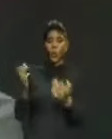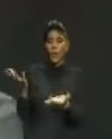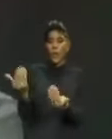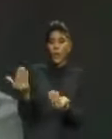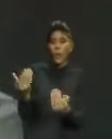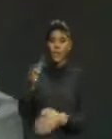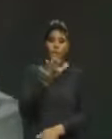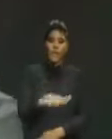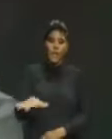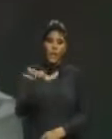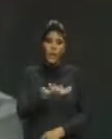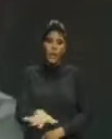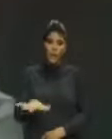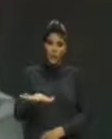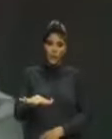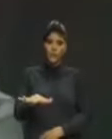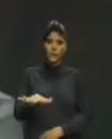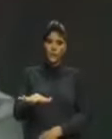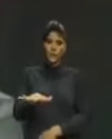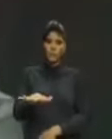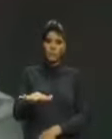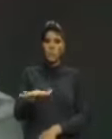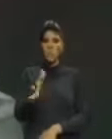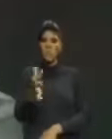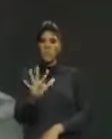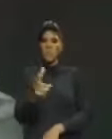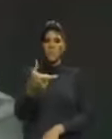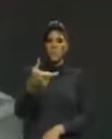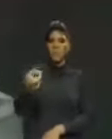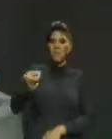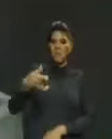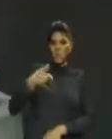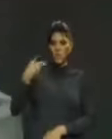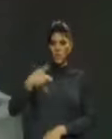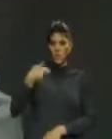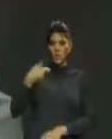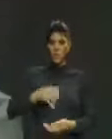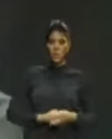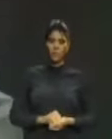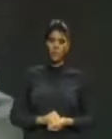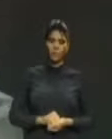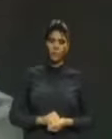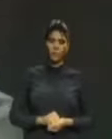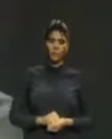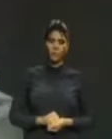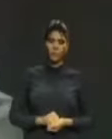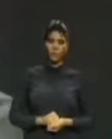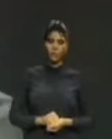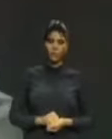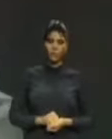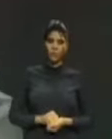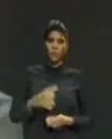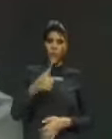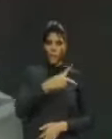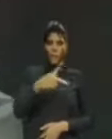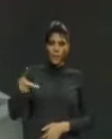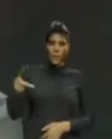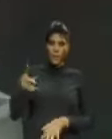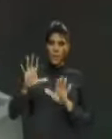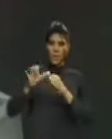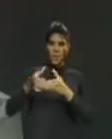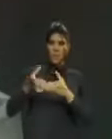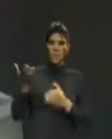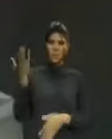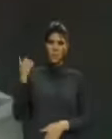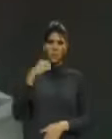aqueles na segunda década da vida. Naquele momento, o presidente do comitê, à época, era o